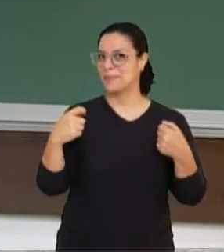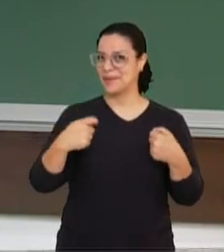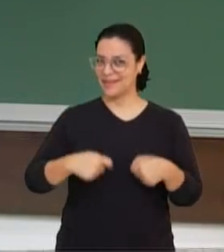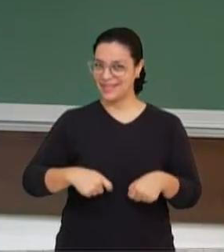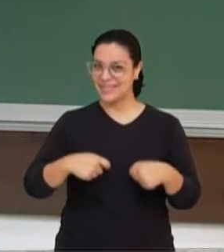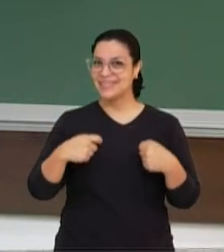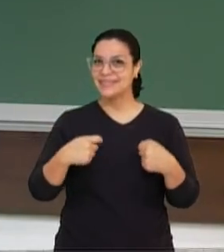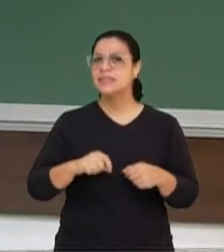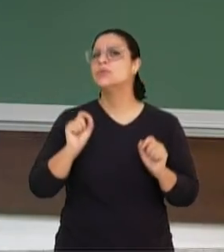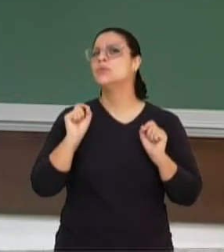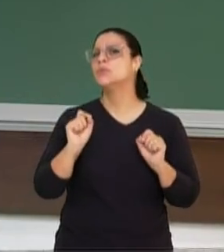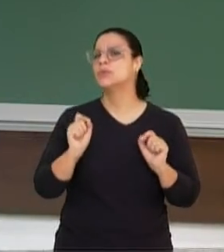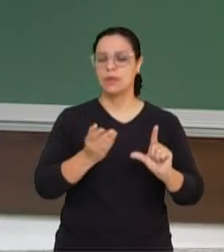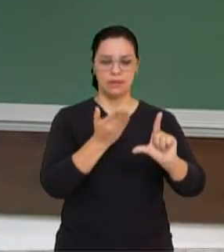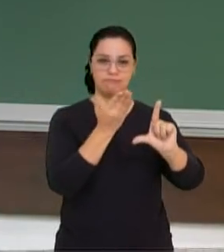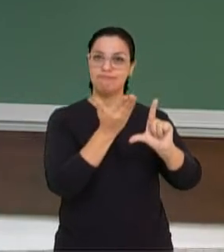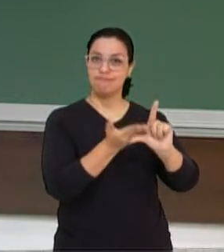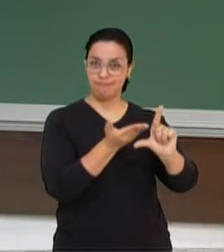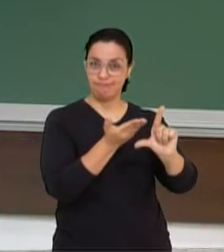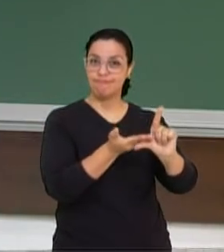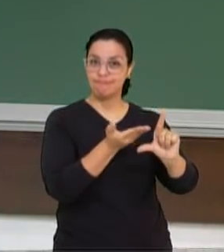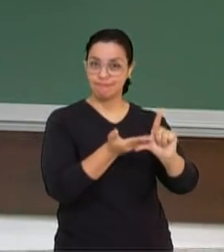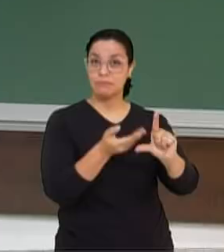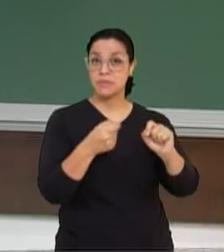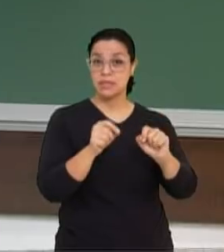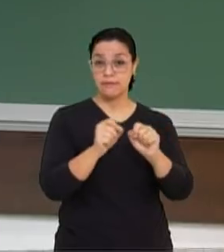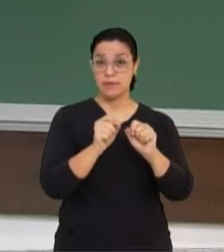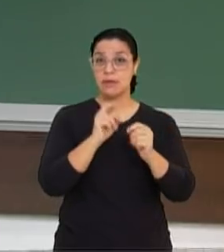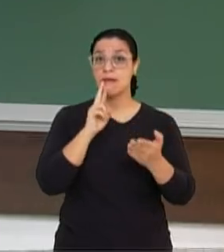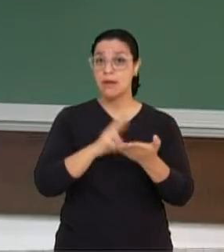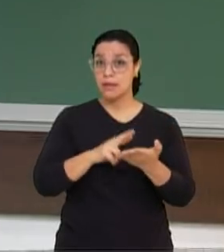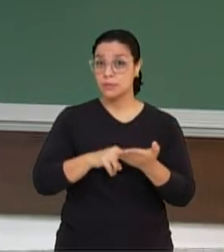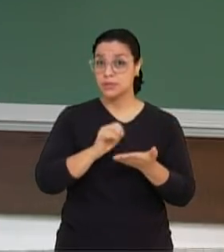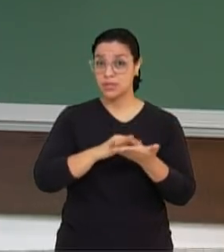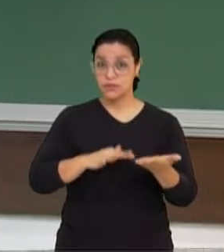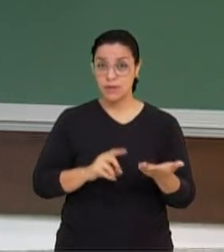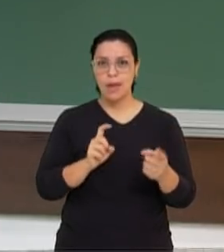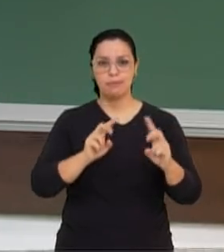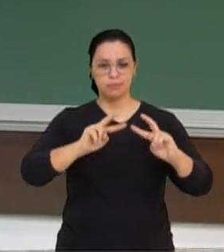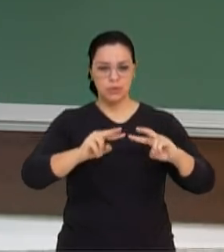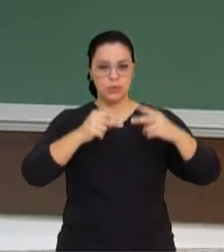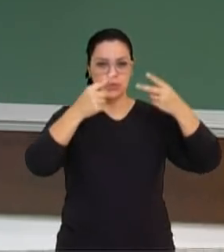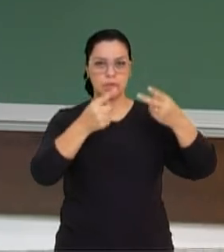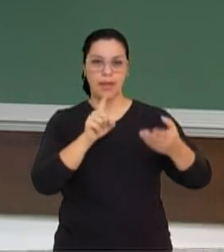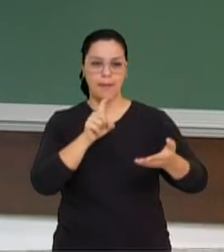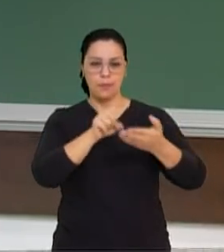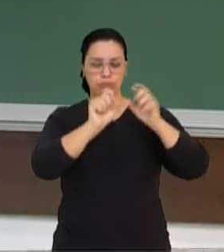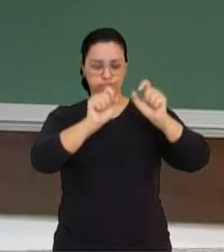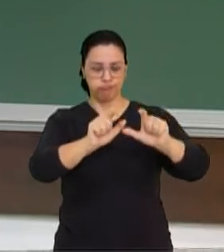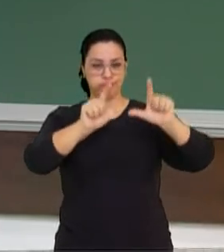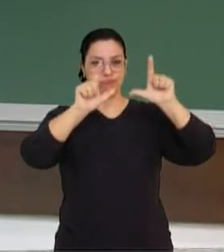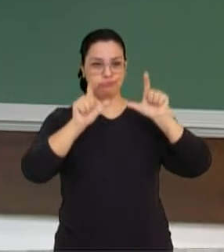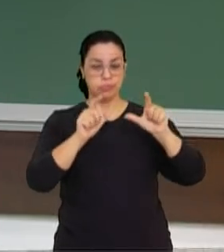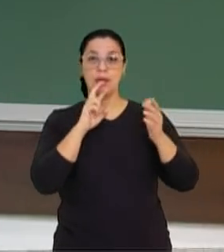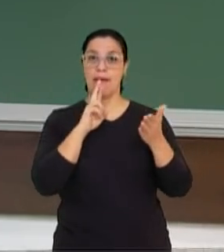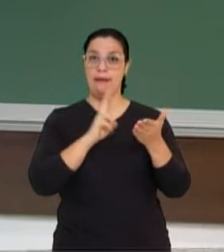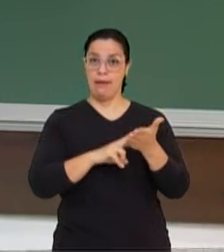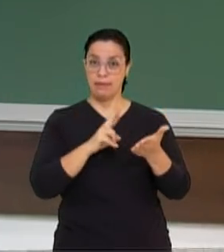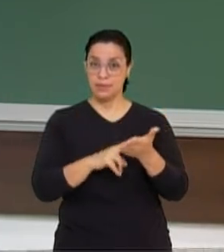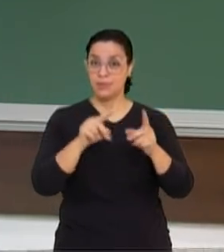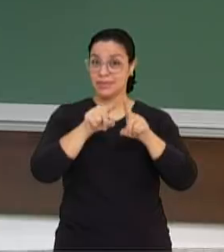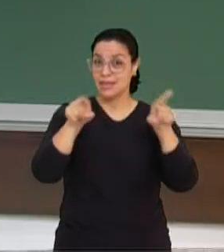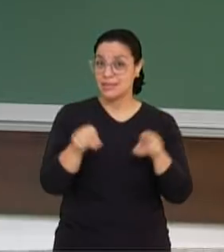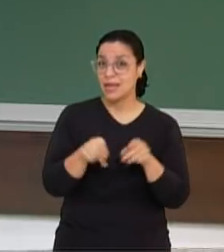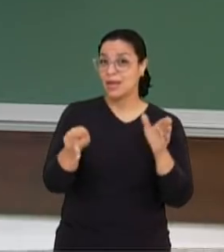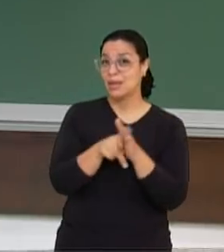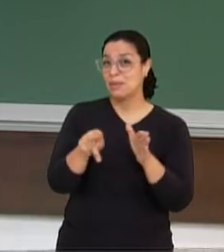né, de acessar o Classroom, de fazer as atividades, clica lá no primeiro link que chega lá na sala de